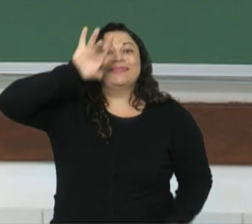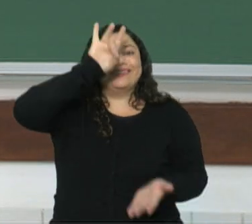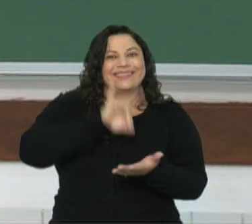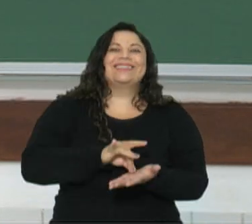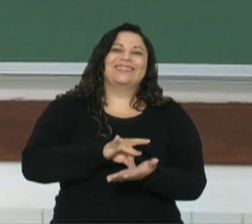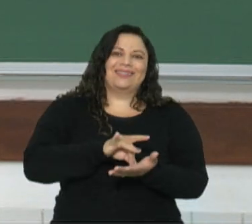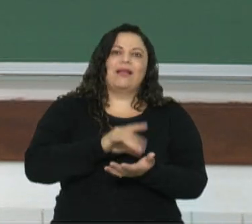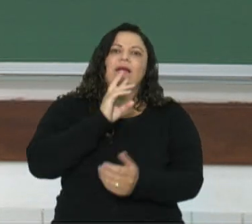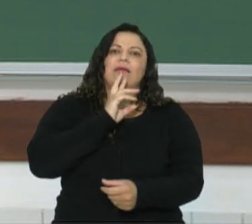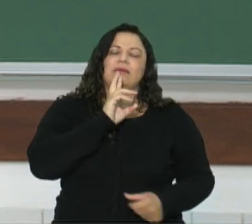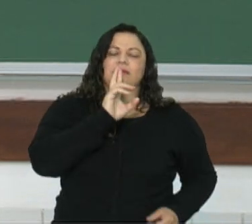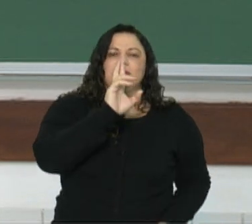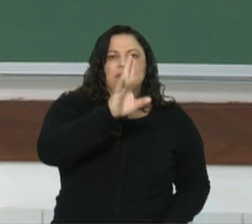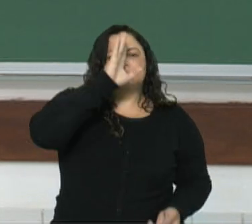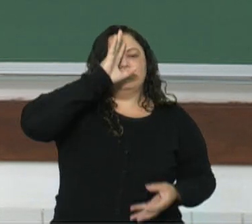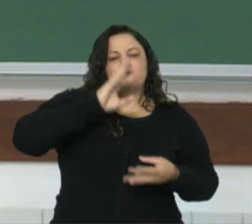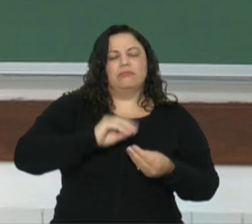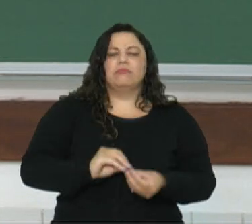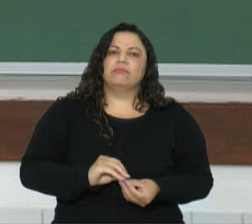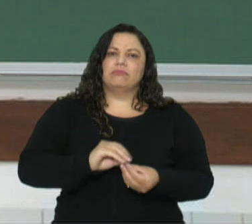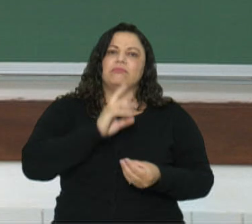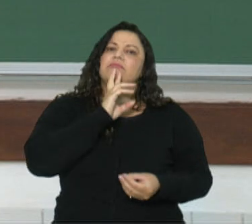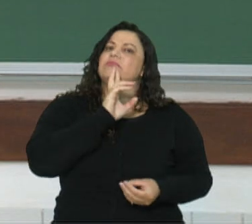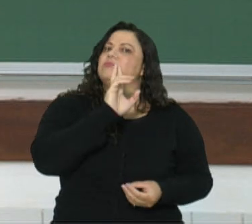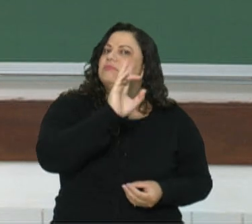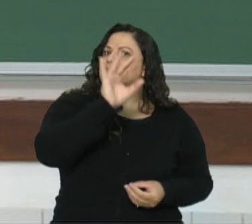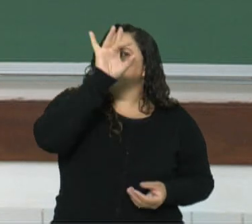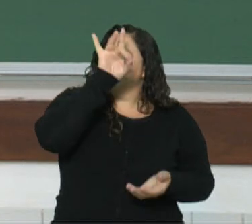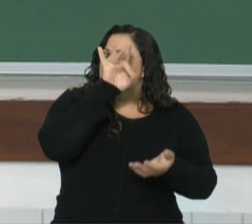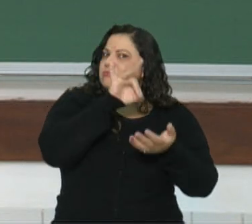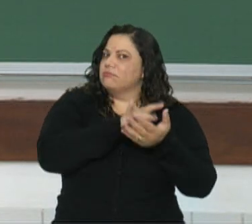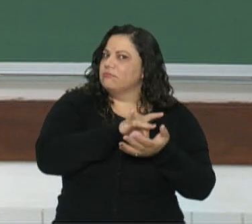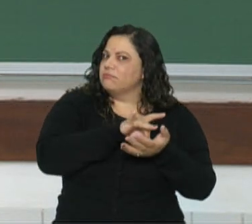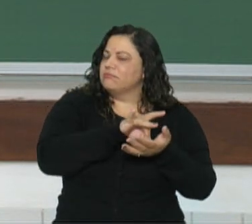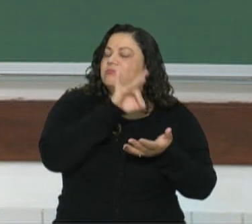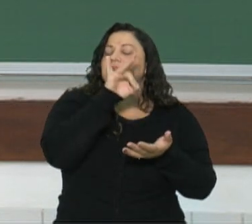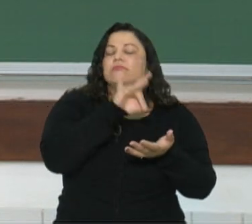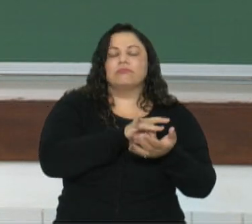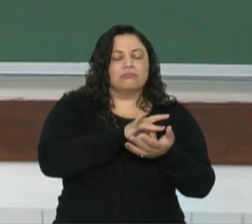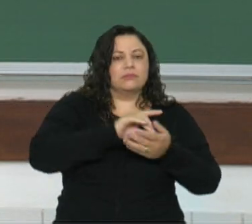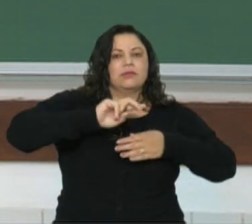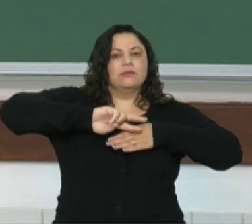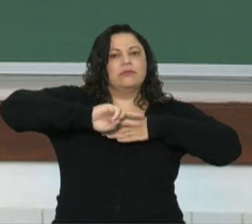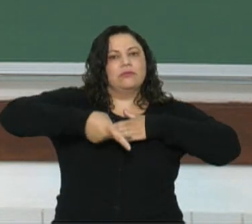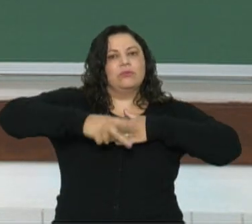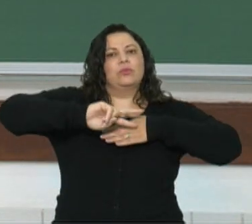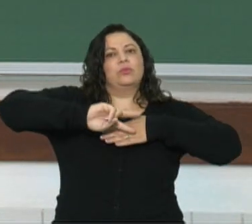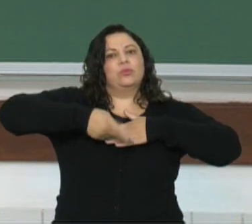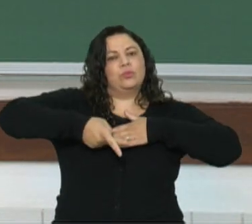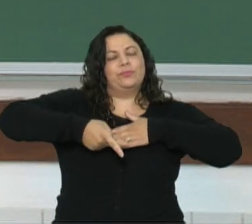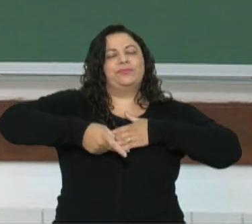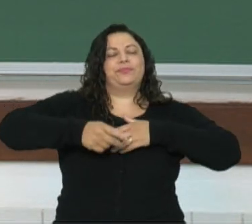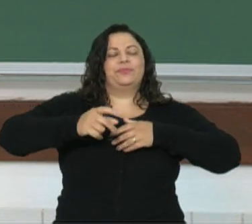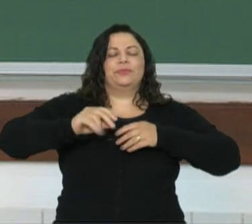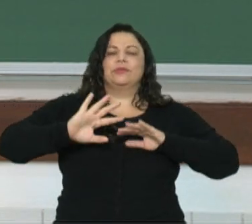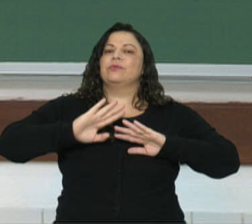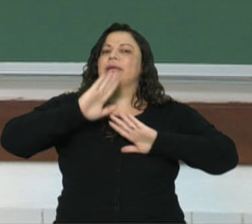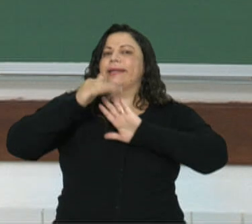que o resultado daquilo é de fato consequência das causas e